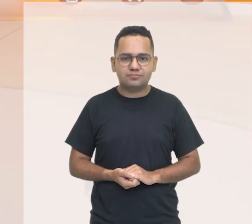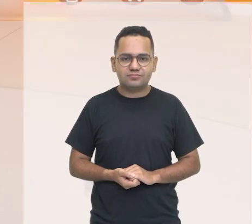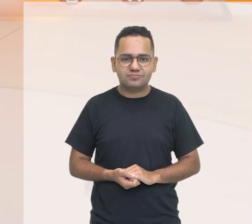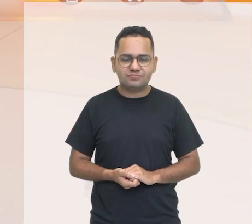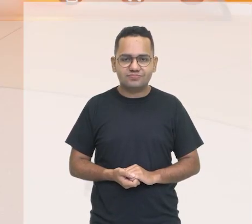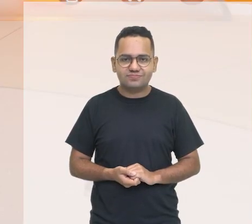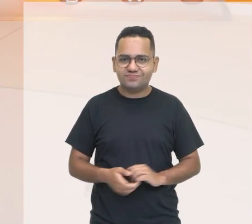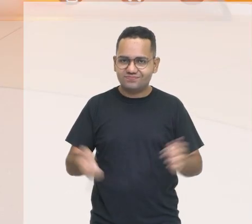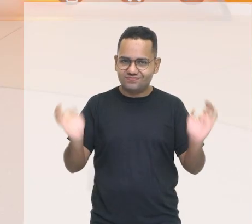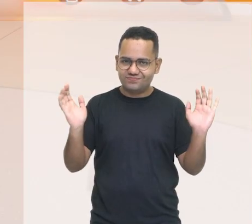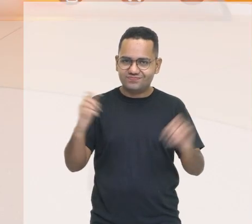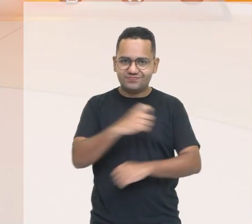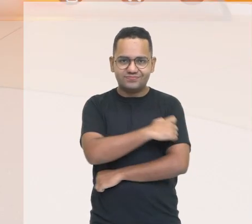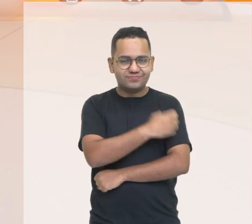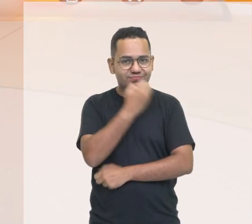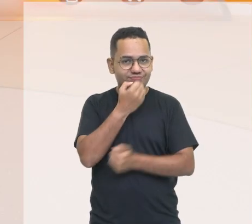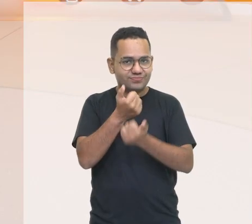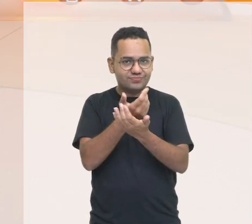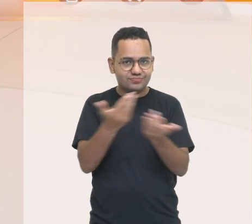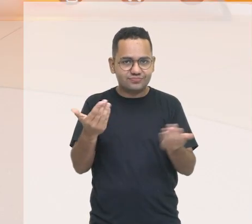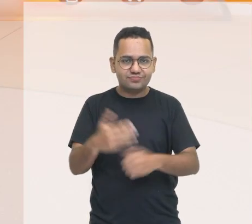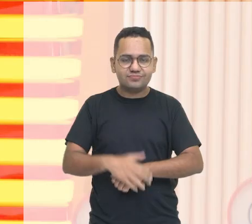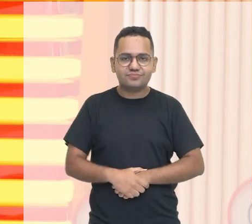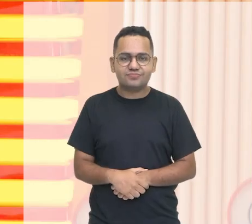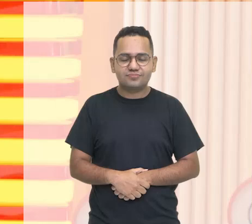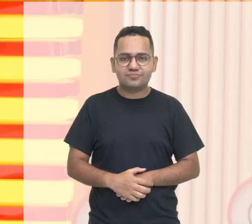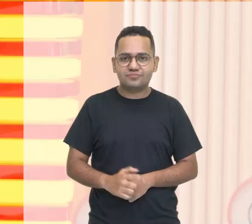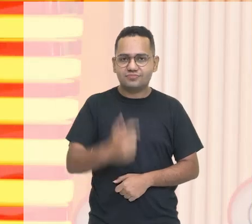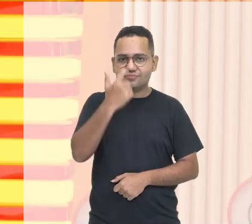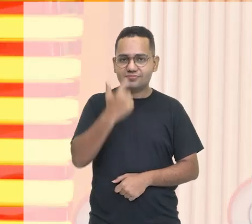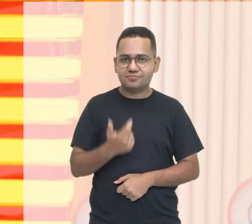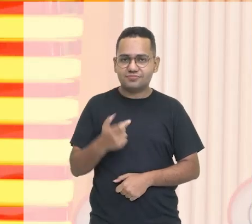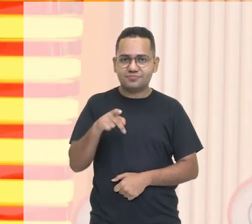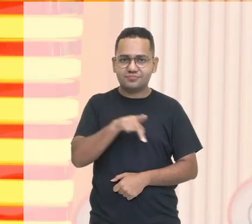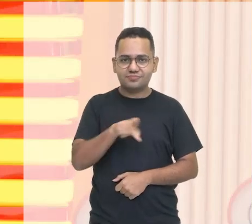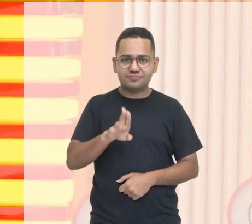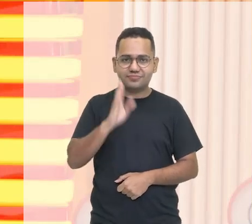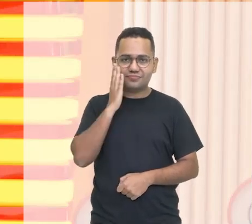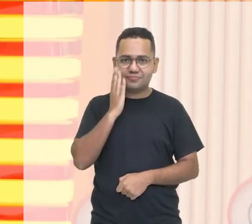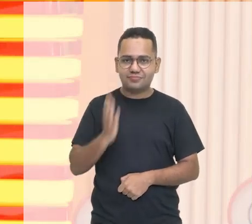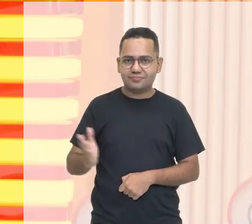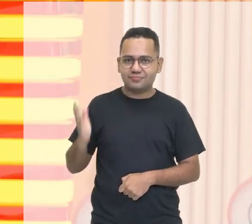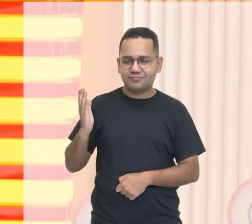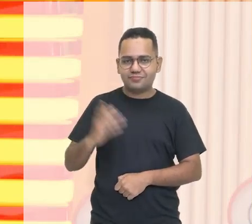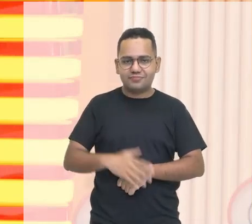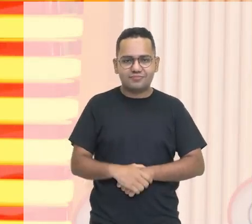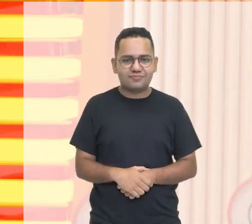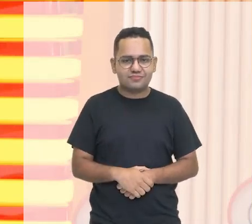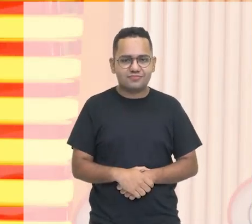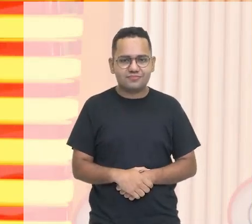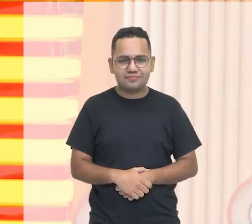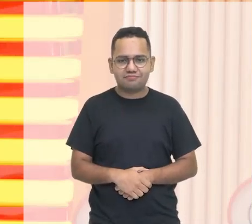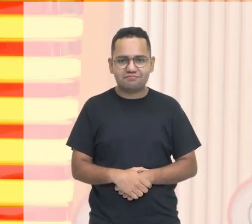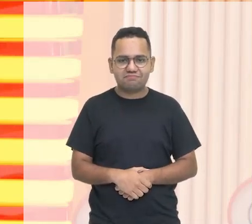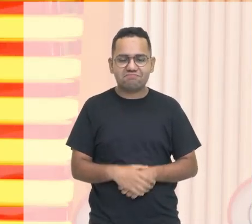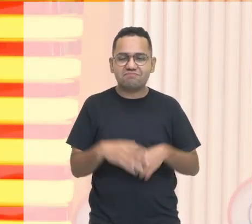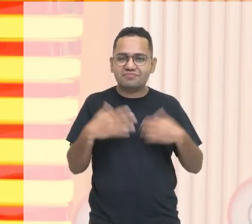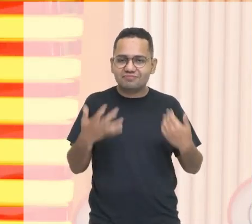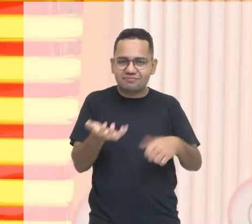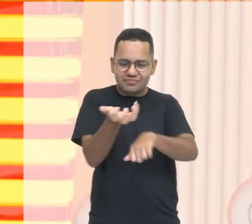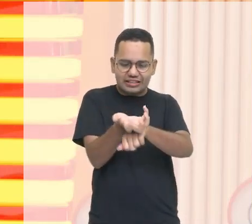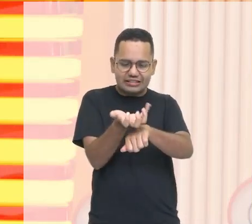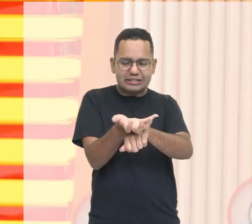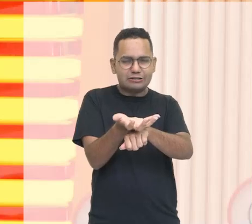Olá, queridos alunos, tudo bem com vocês? Eu sou o professor Ian Souto, daquele que é o